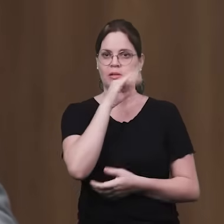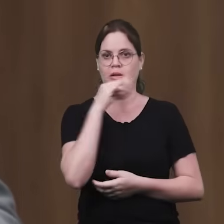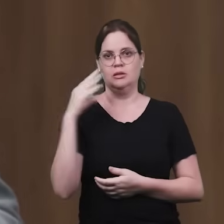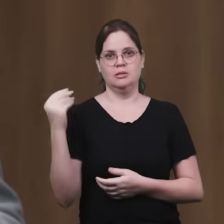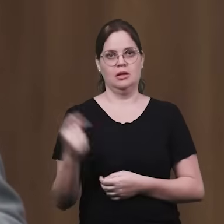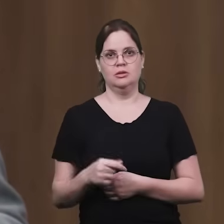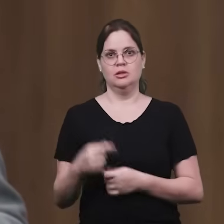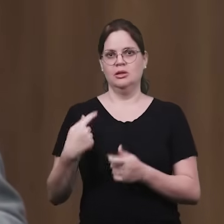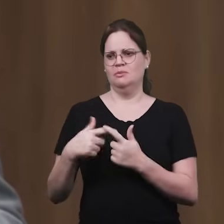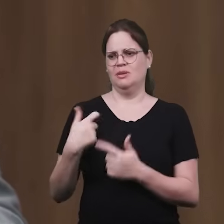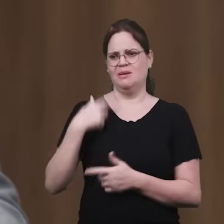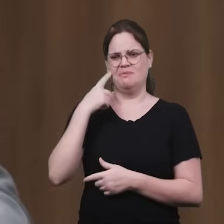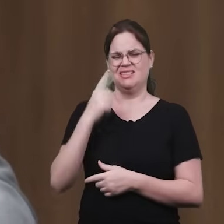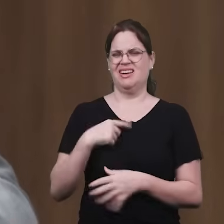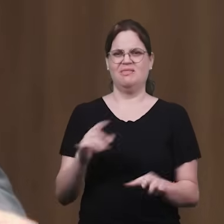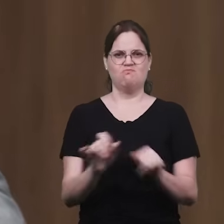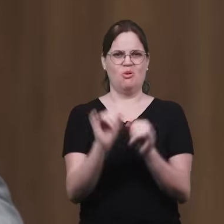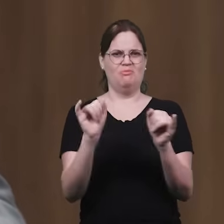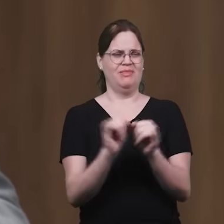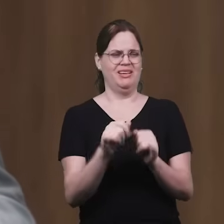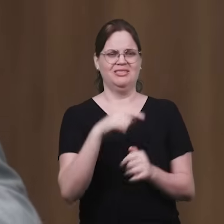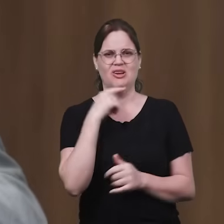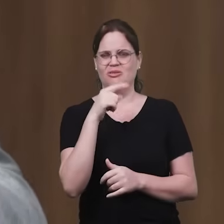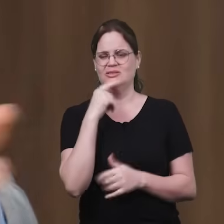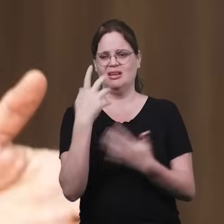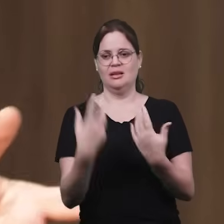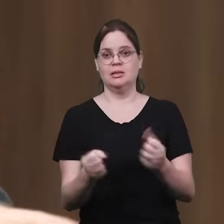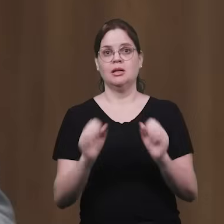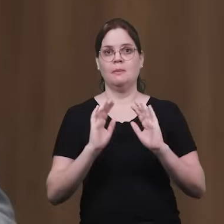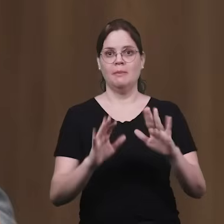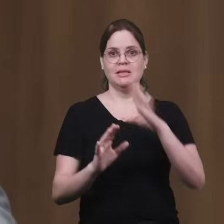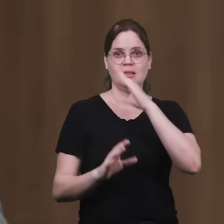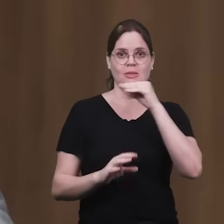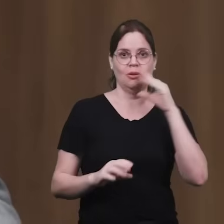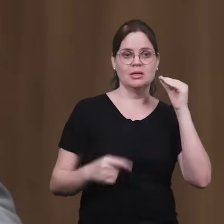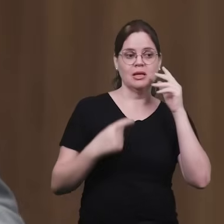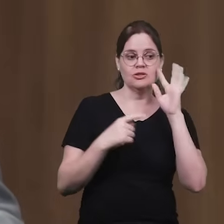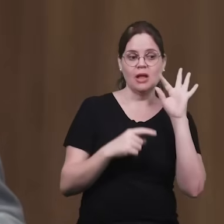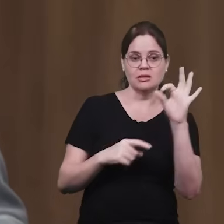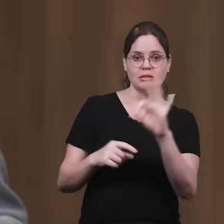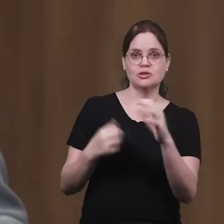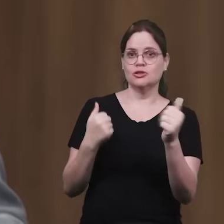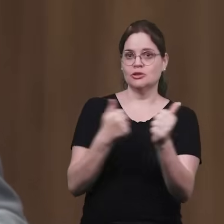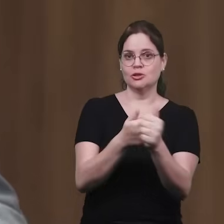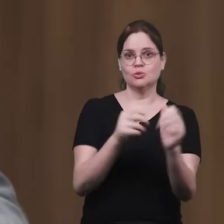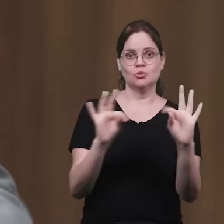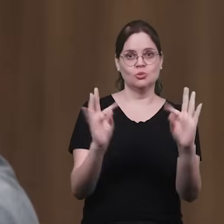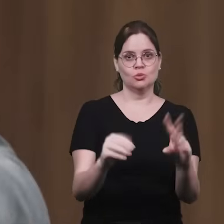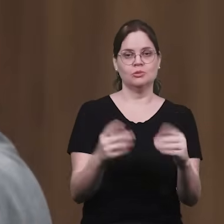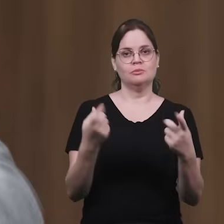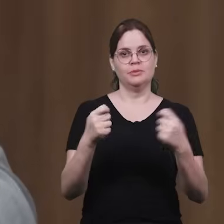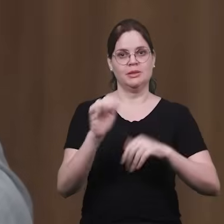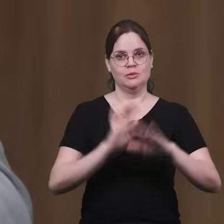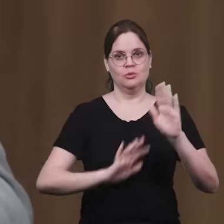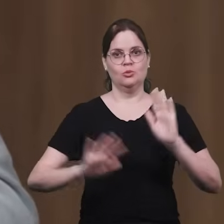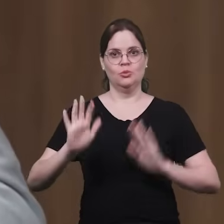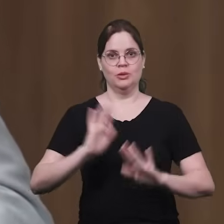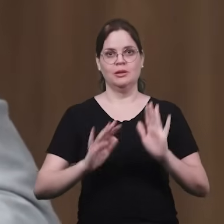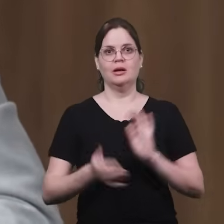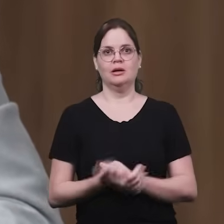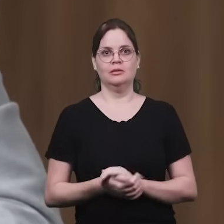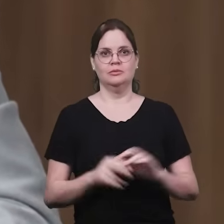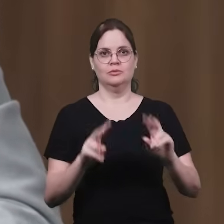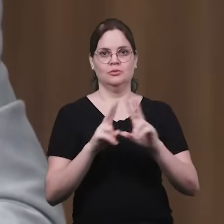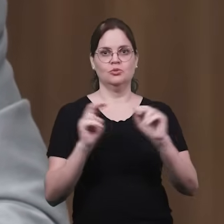de adolescente, porque ela acha que tem muita besteira ali, que não consegue aceitar aquilo ali, mas o adolescente está acompanhando. Então é um cuidado que é preciso